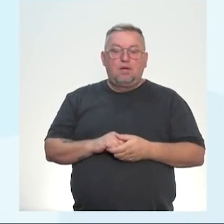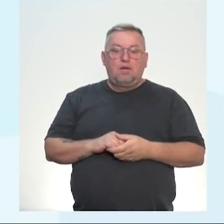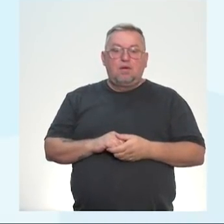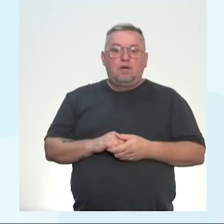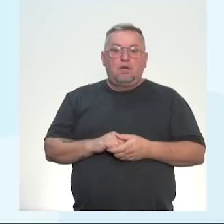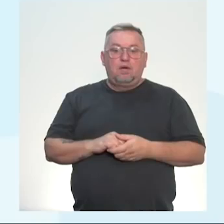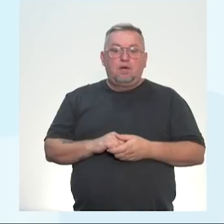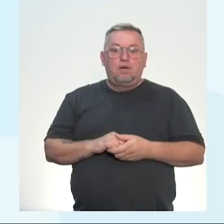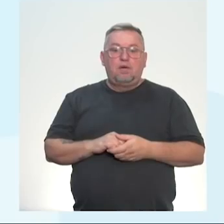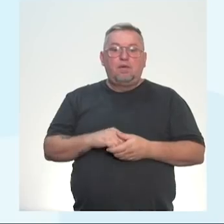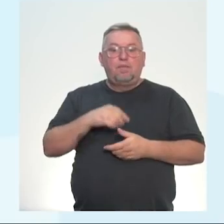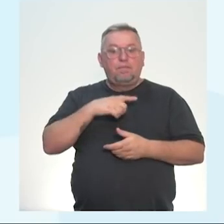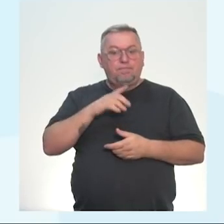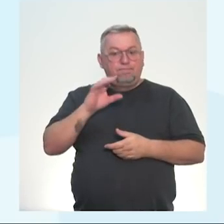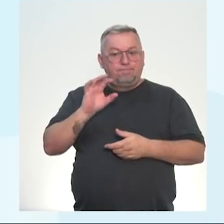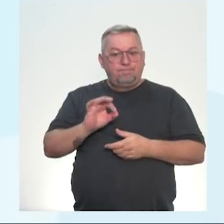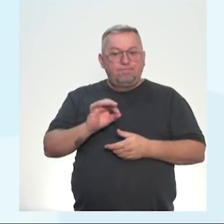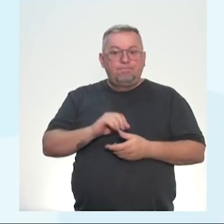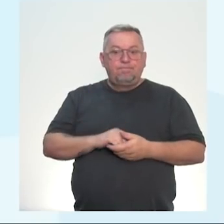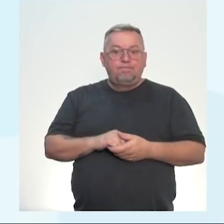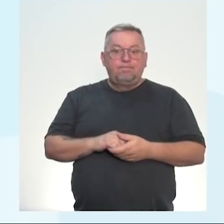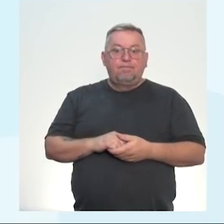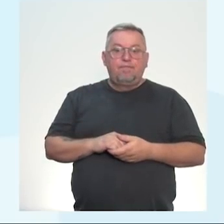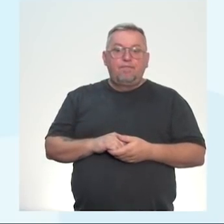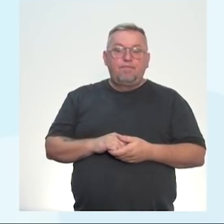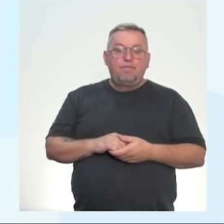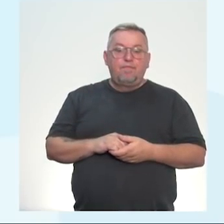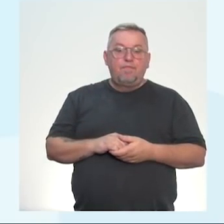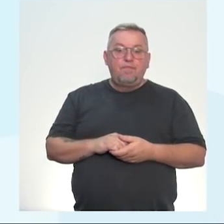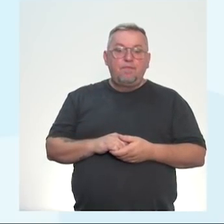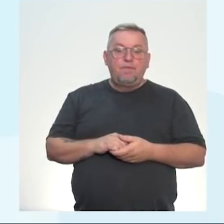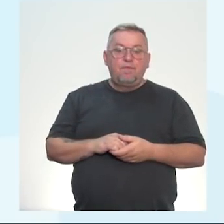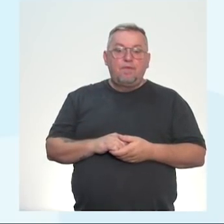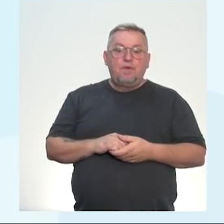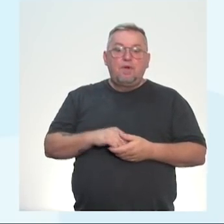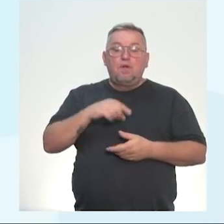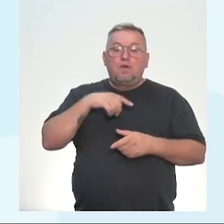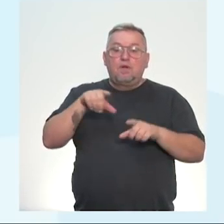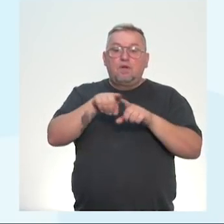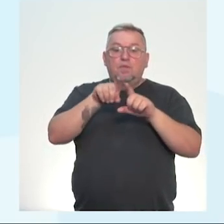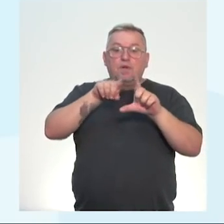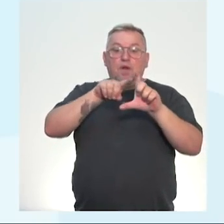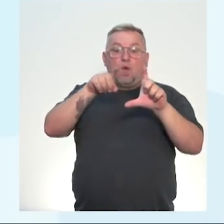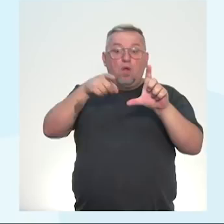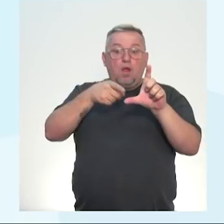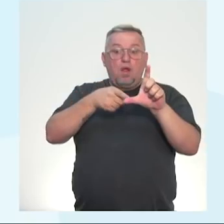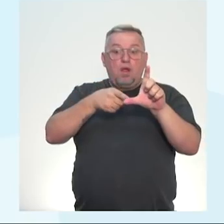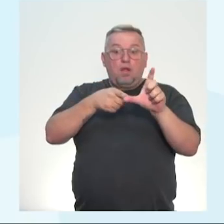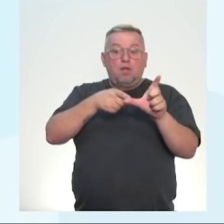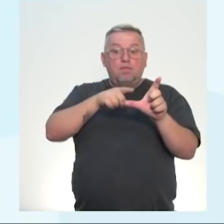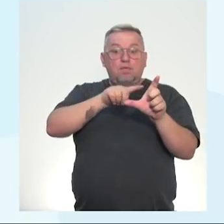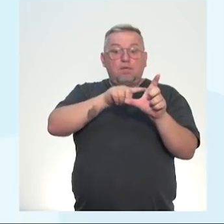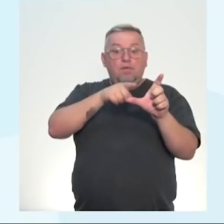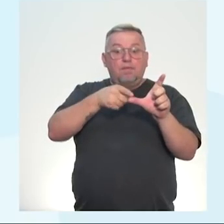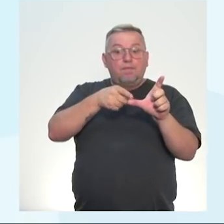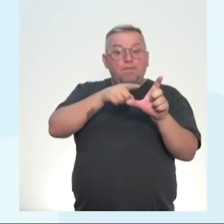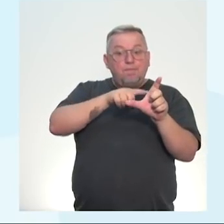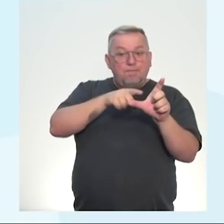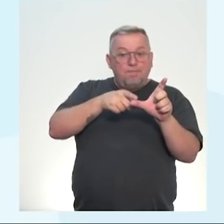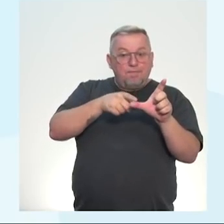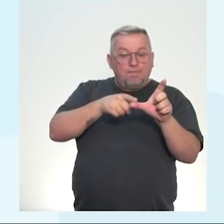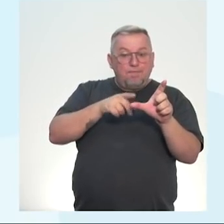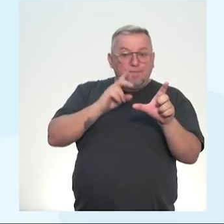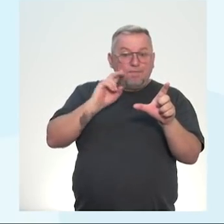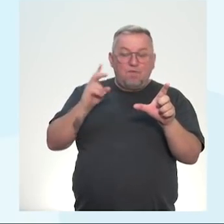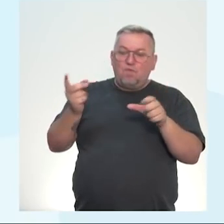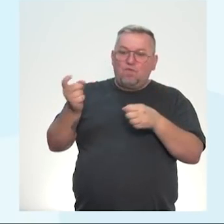mesmo. Tenho aí as diagonais, né? Beleza. Das diagonais, eu tenho os ângulos. Olha aí. Então, ó, bacana. então, vamos